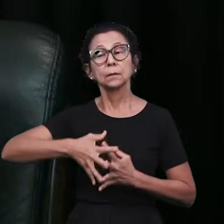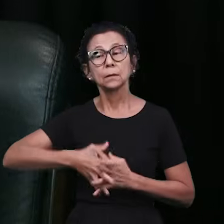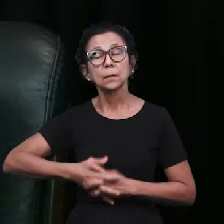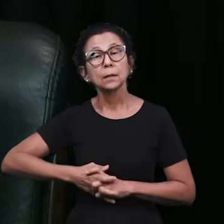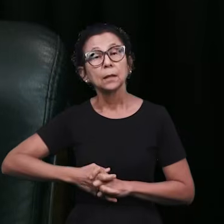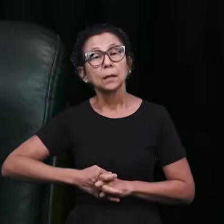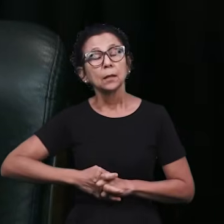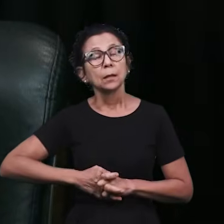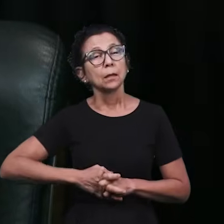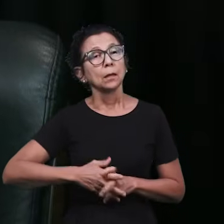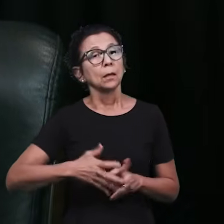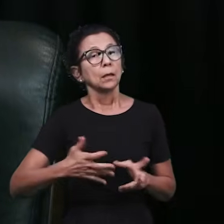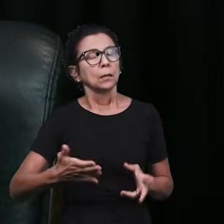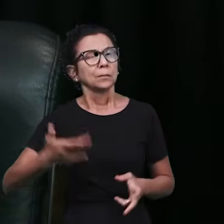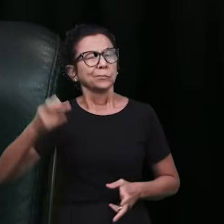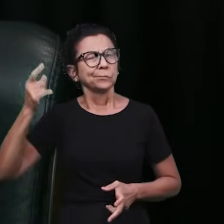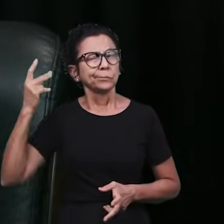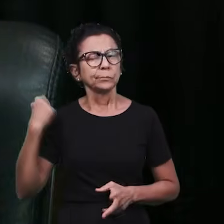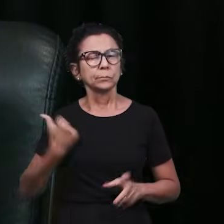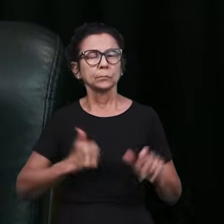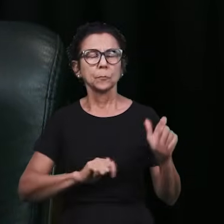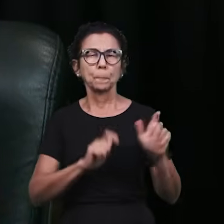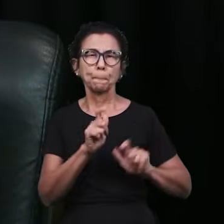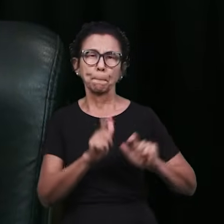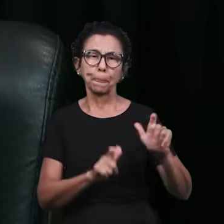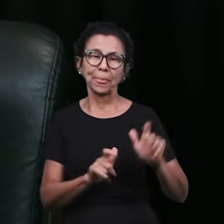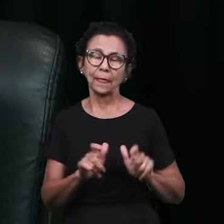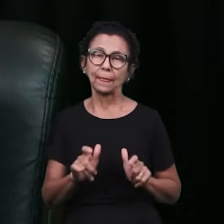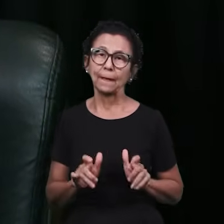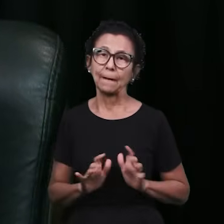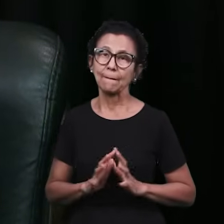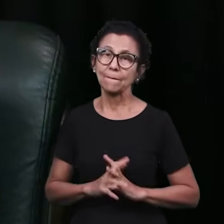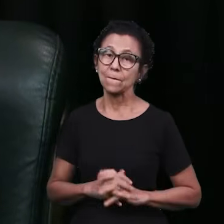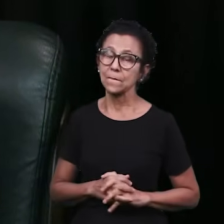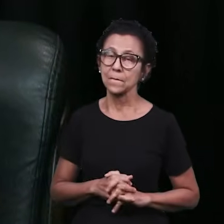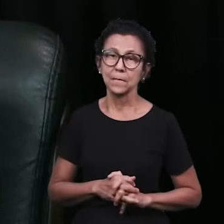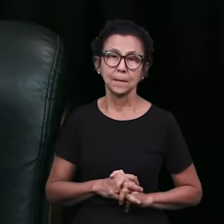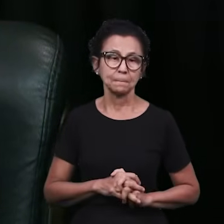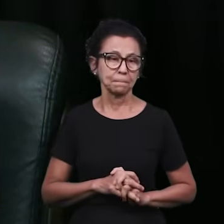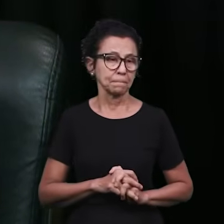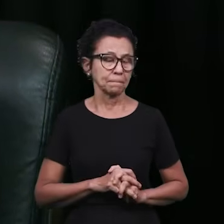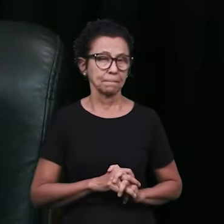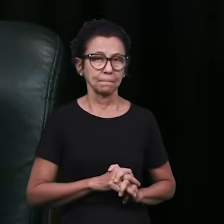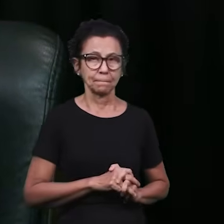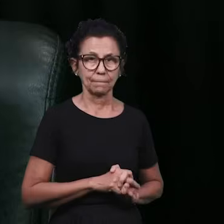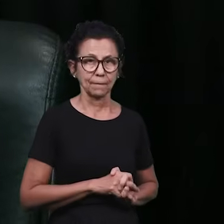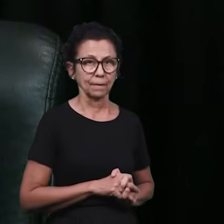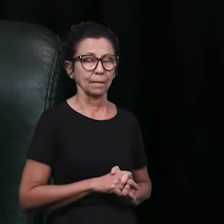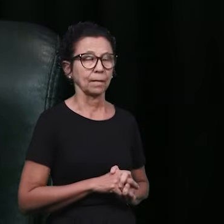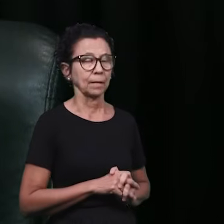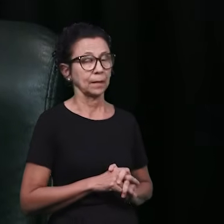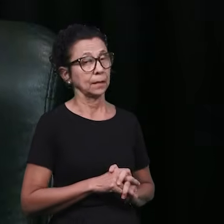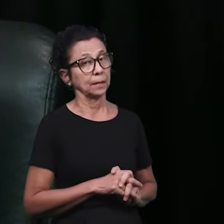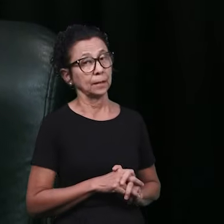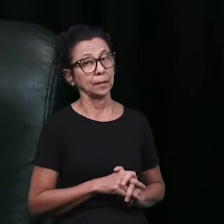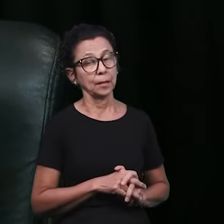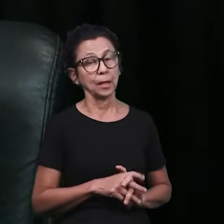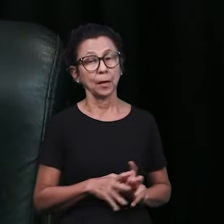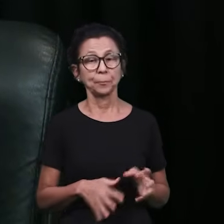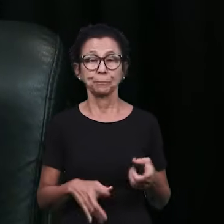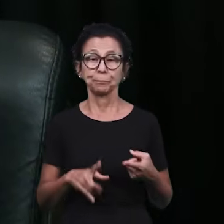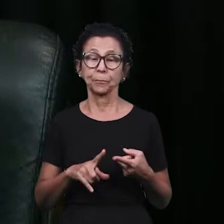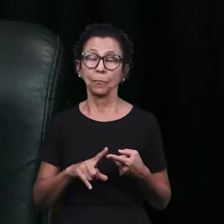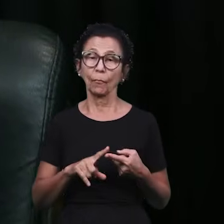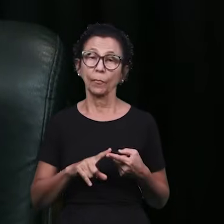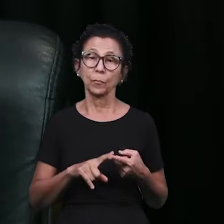Senhor. pessoas ali naquela época que só falava aquilo que o rei queria ouvir, mas tinha um Exato. profeta lá que falava: "Ó,